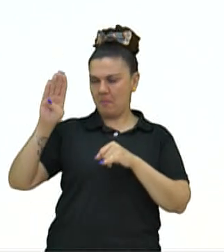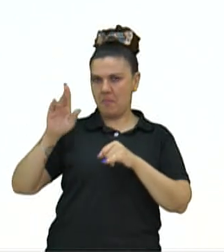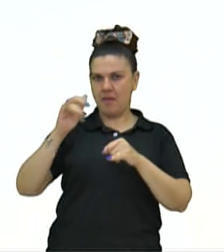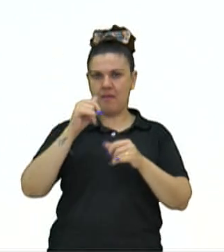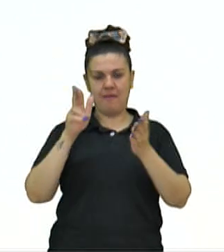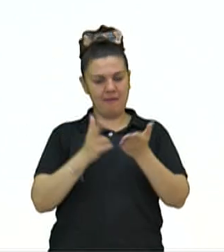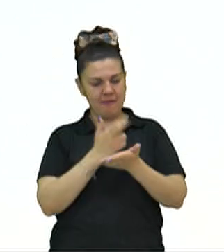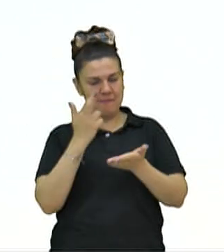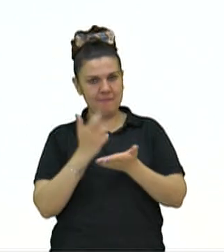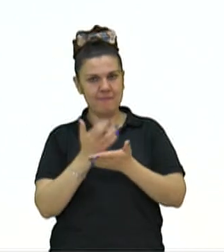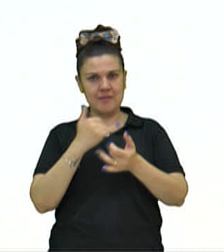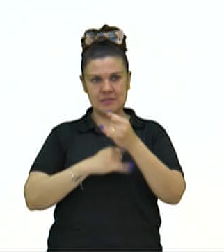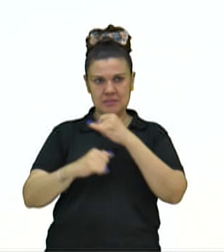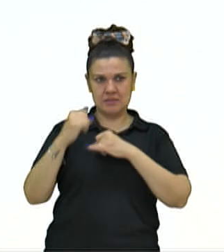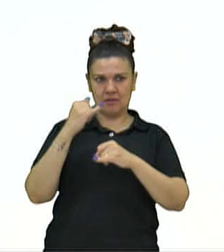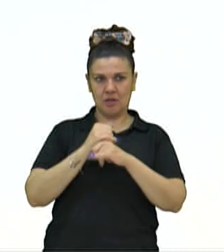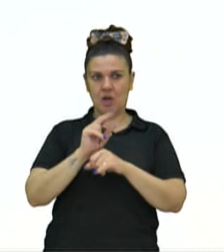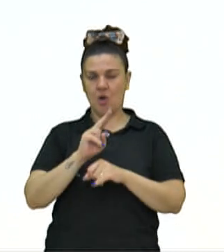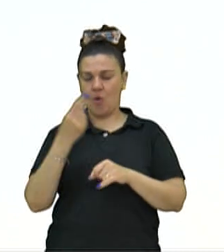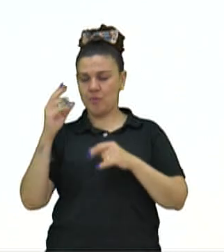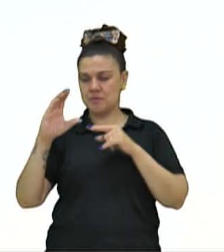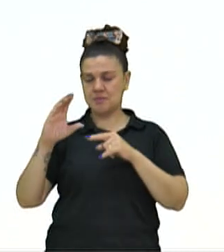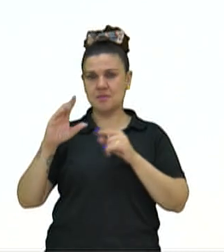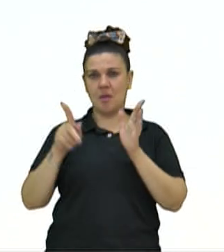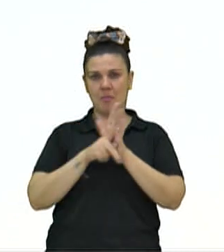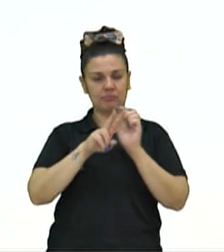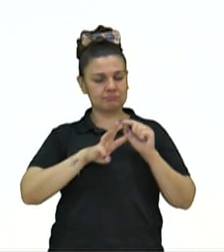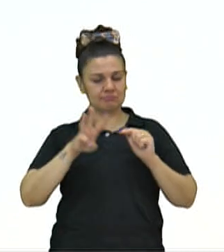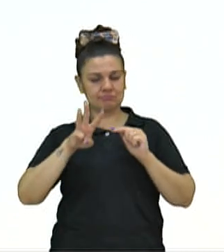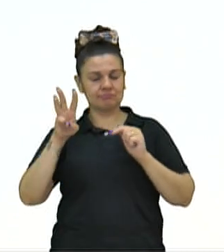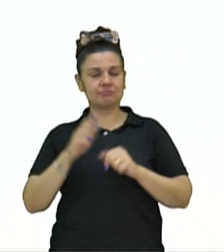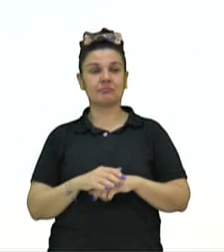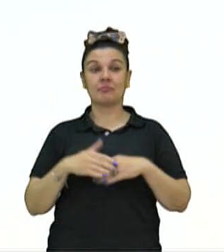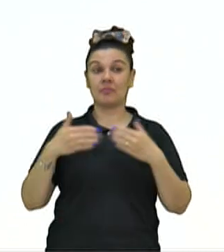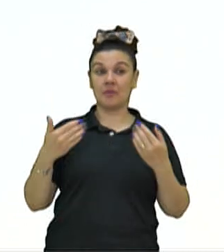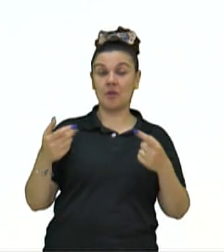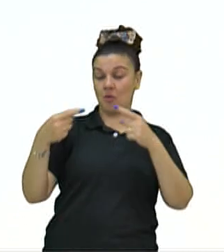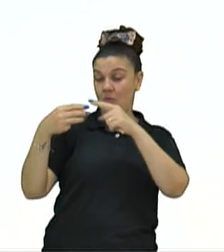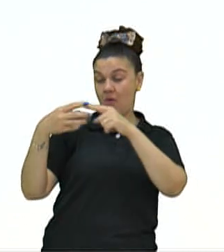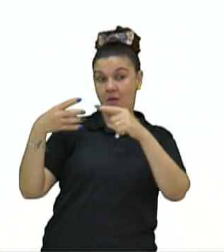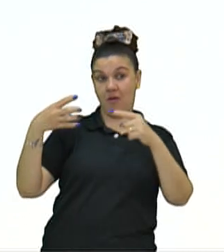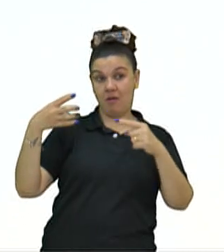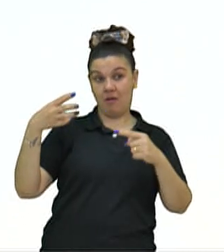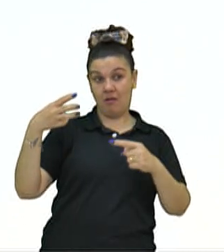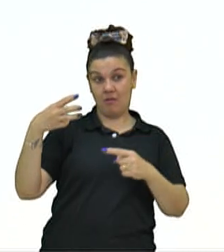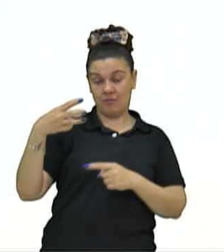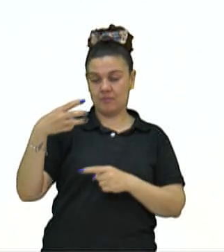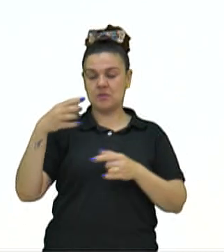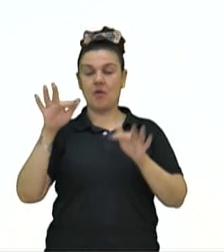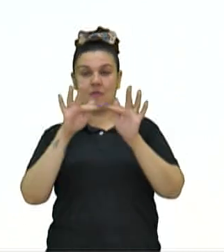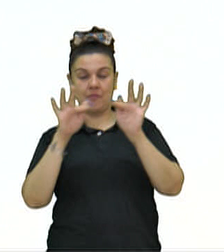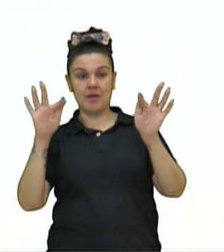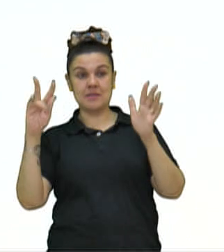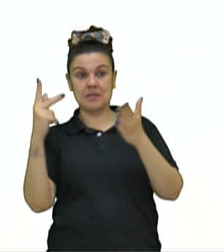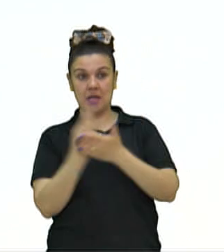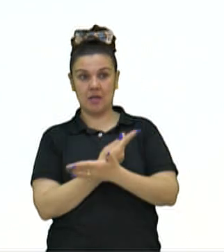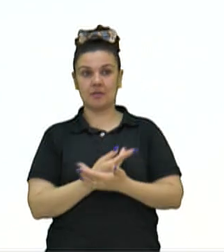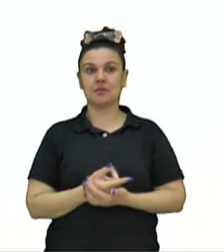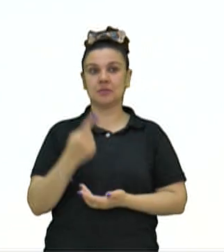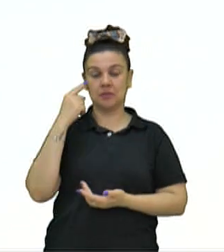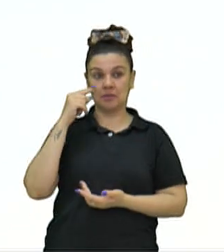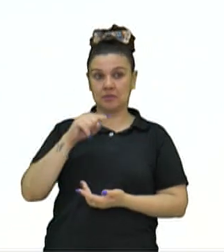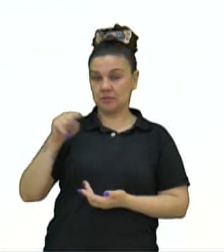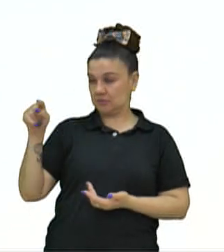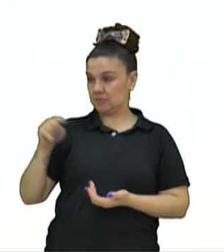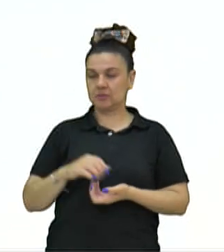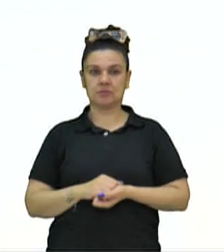digital? Ou letra C, é um site? Número 2. Qual das frases abaixo está incorreta? Pay attention.